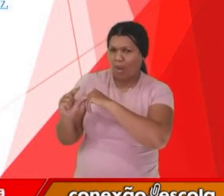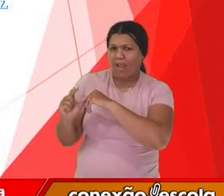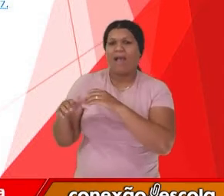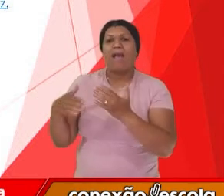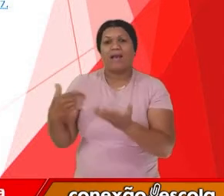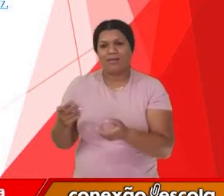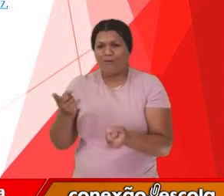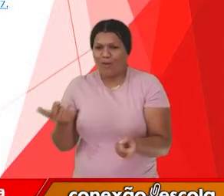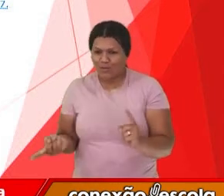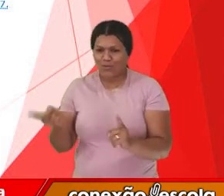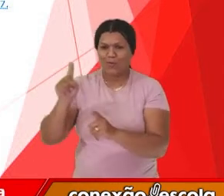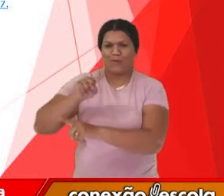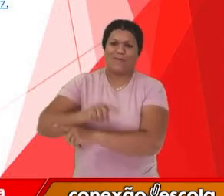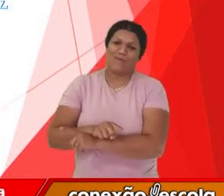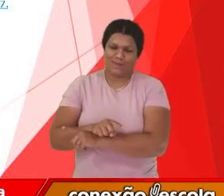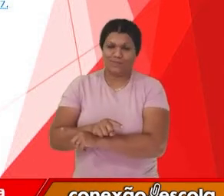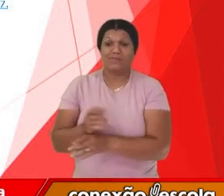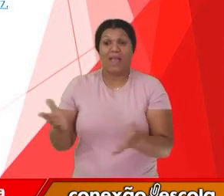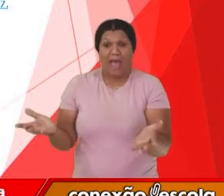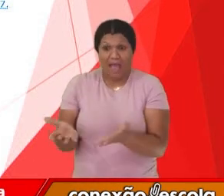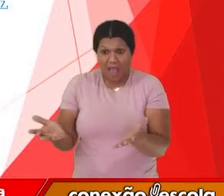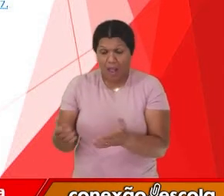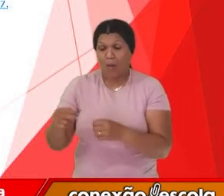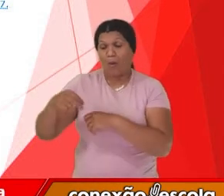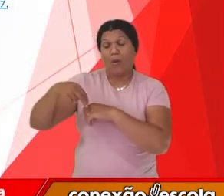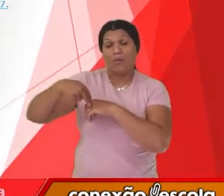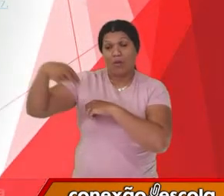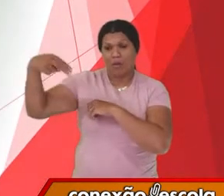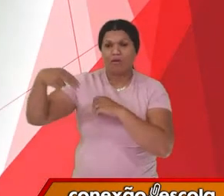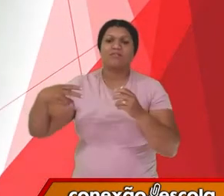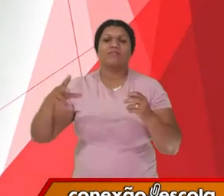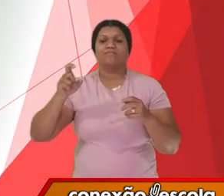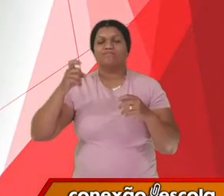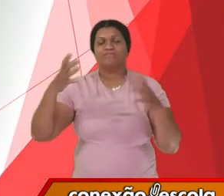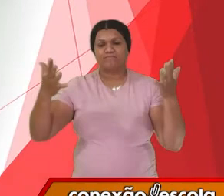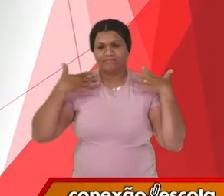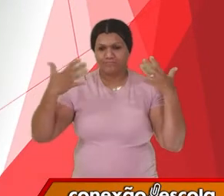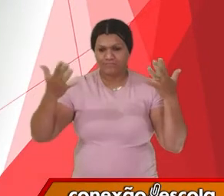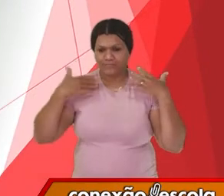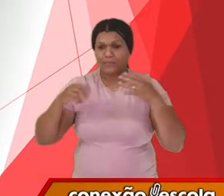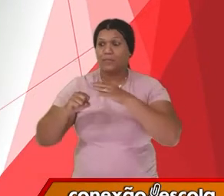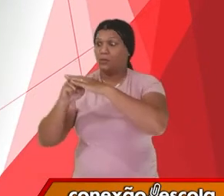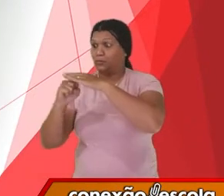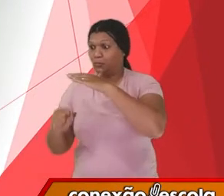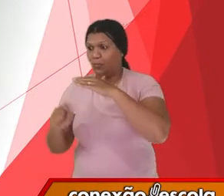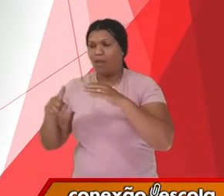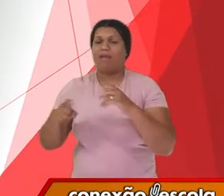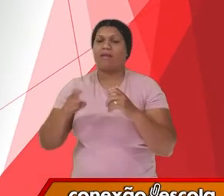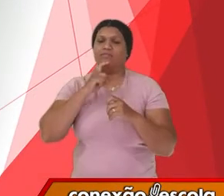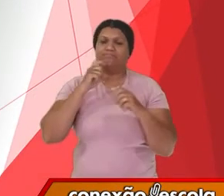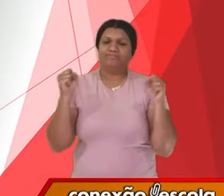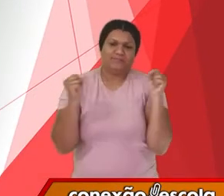Então, no hemisfério norte, nós temos o verão e no hemisfério sul temos o inverno.